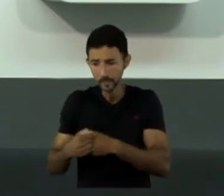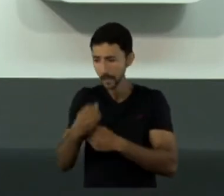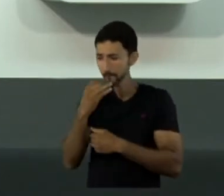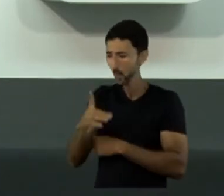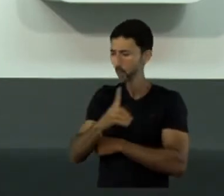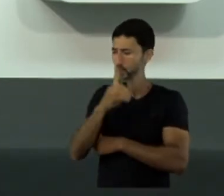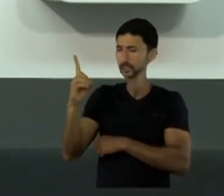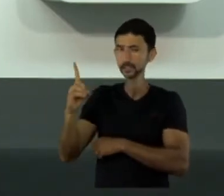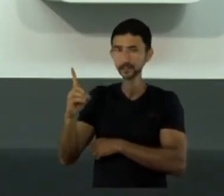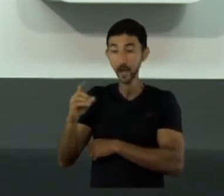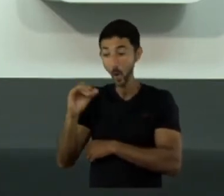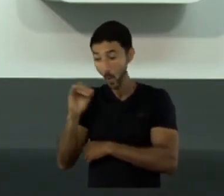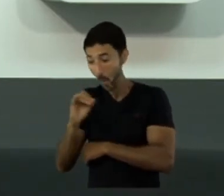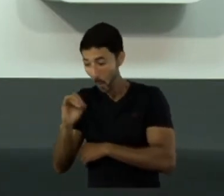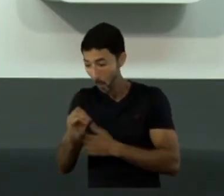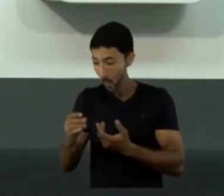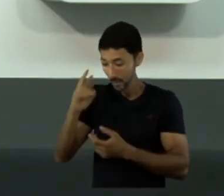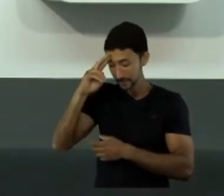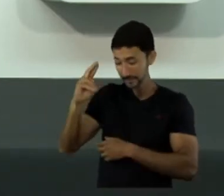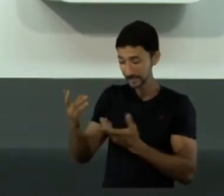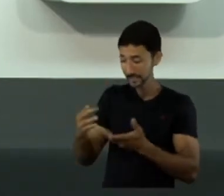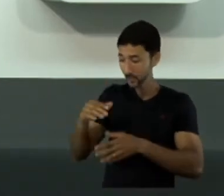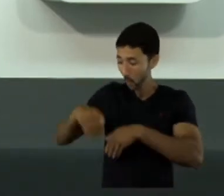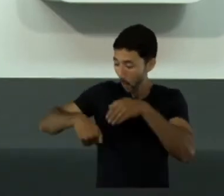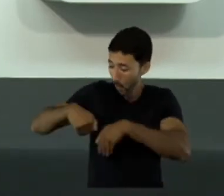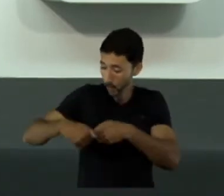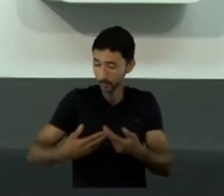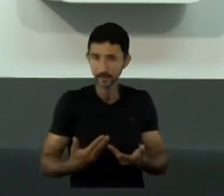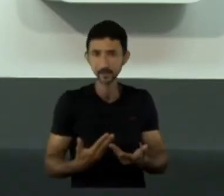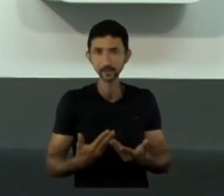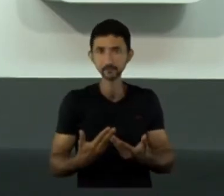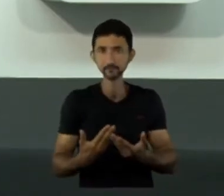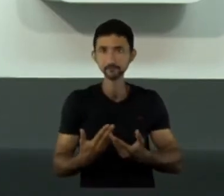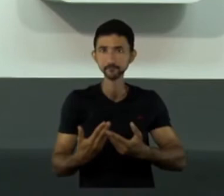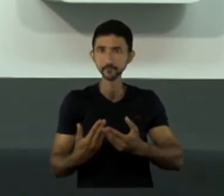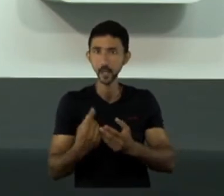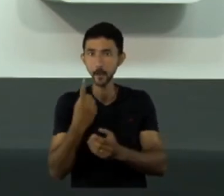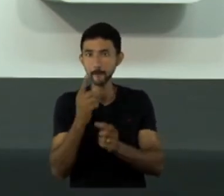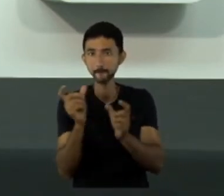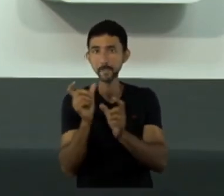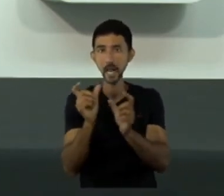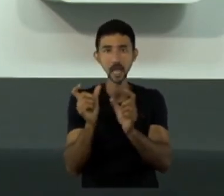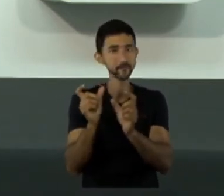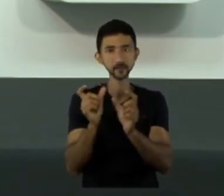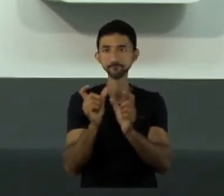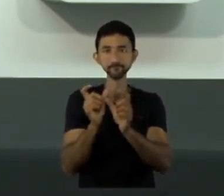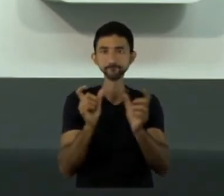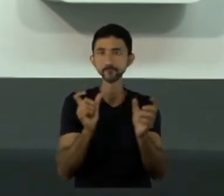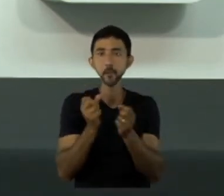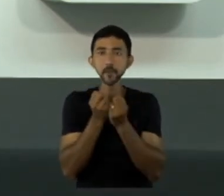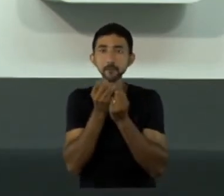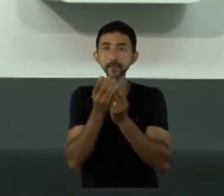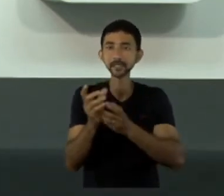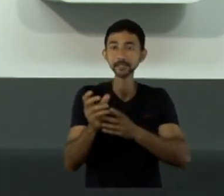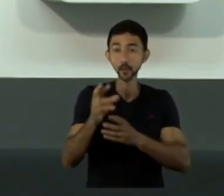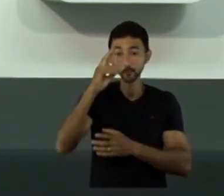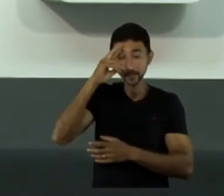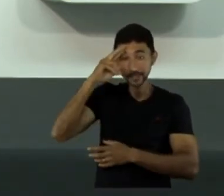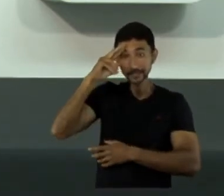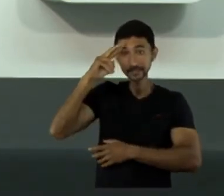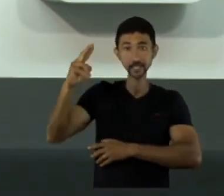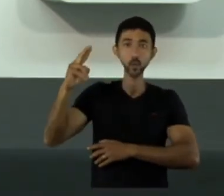dia. Oi, Senhor Curupira. Neste caso, não seria apenas uma palavra, já seria uma expressão.